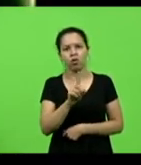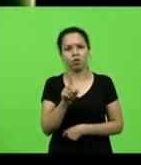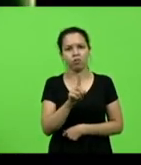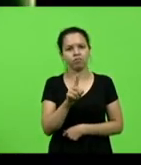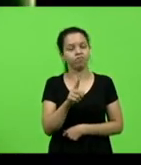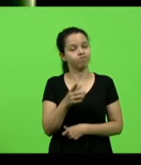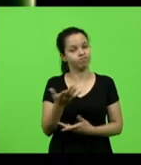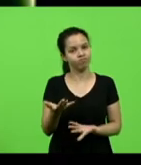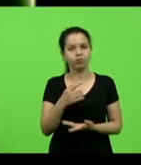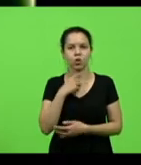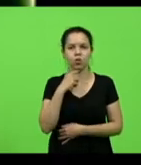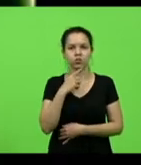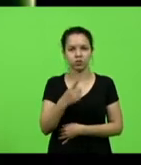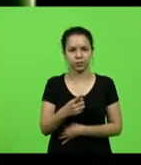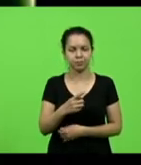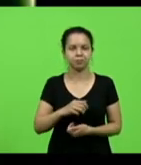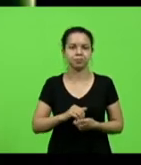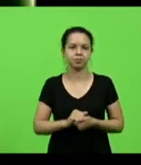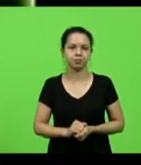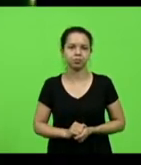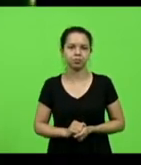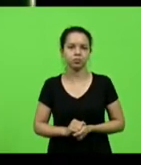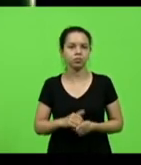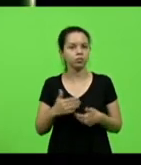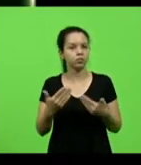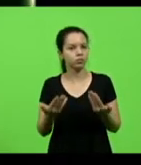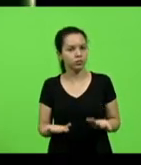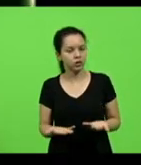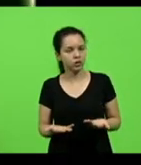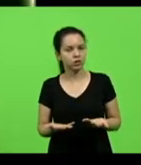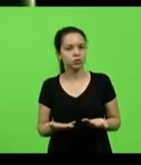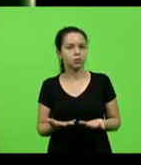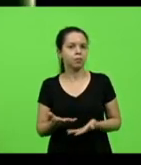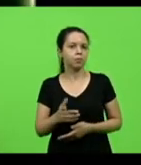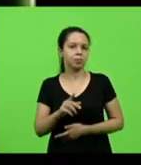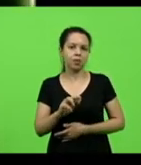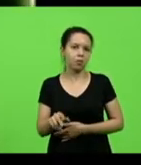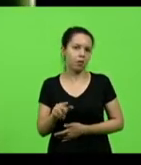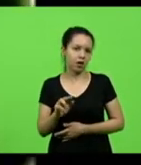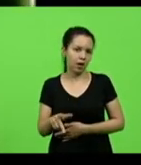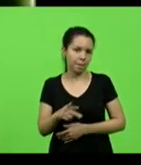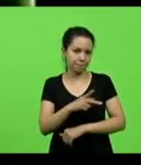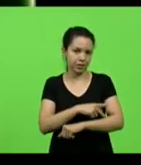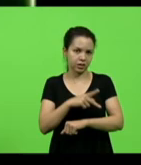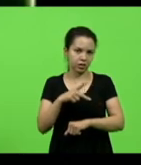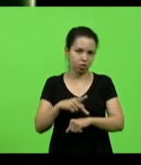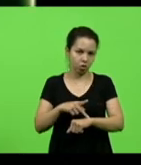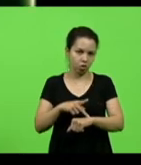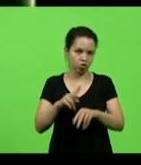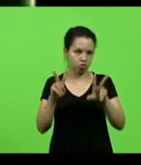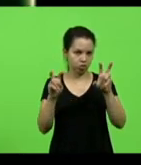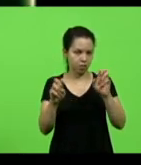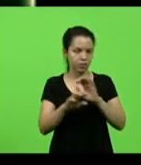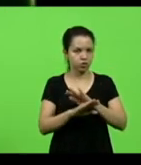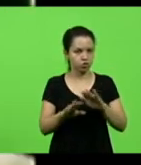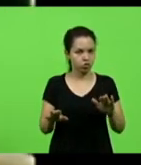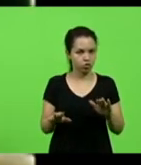teria. Então, não é só a questão pedagógica, que em casa até pode ensinar, se